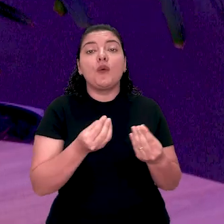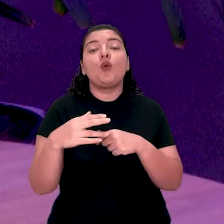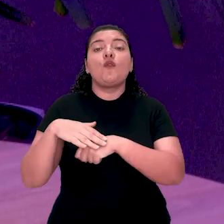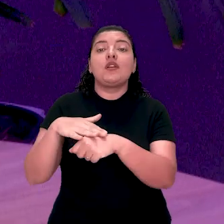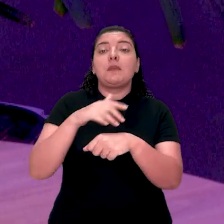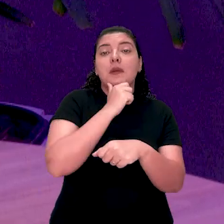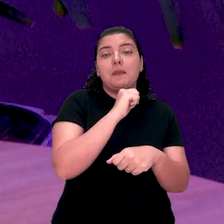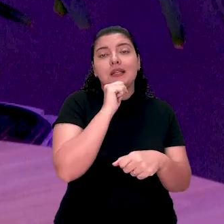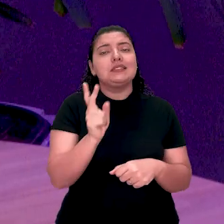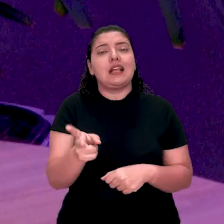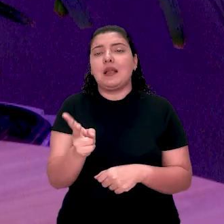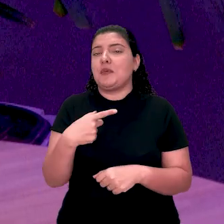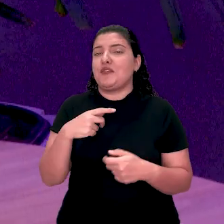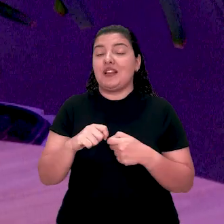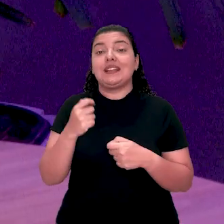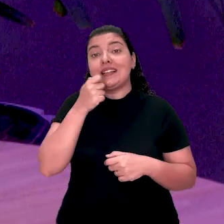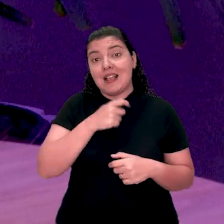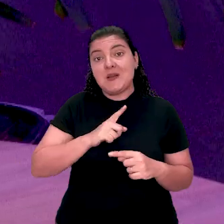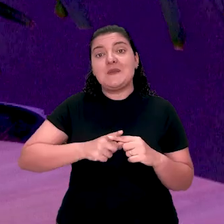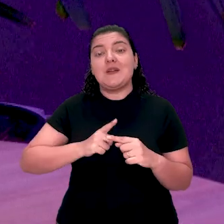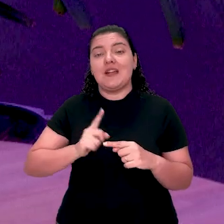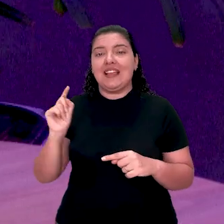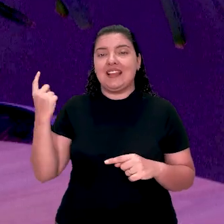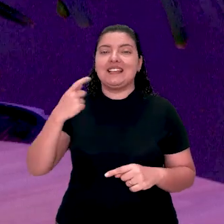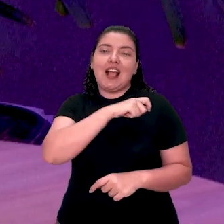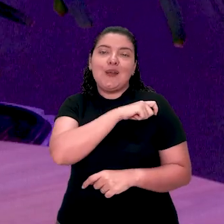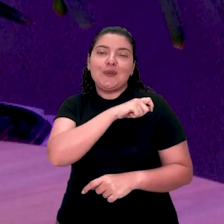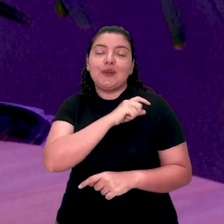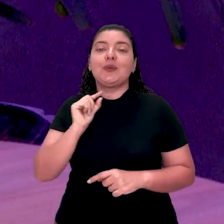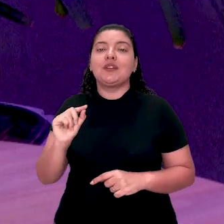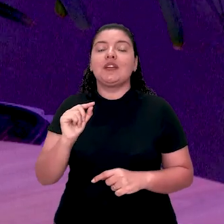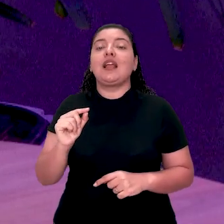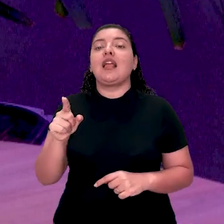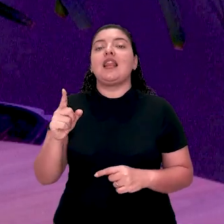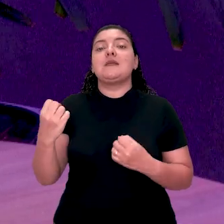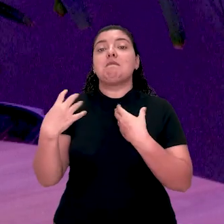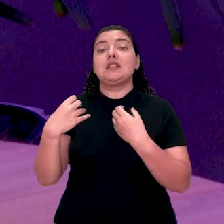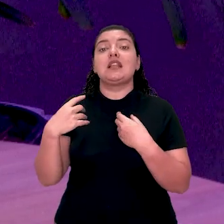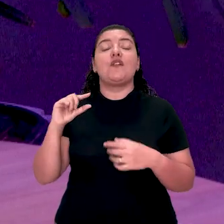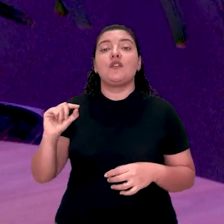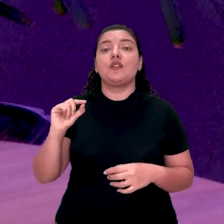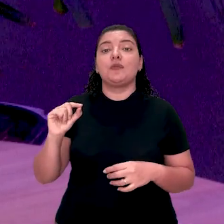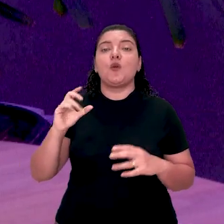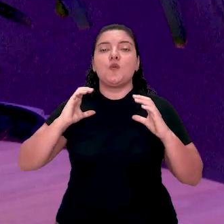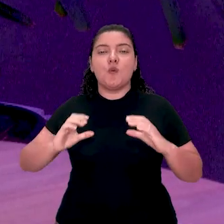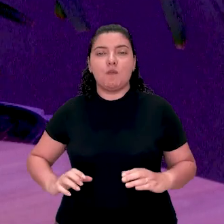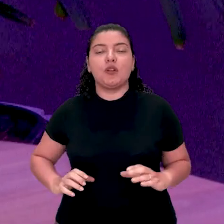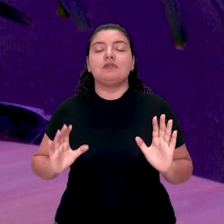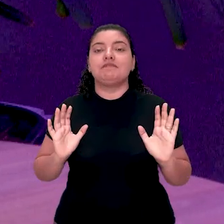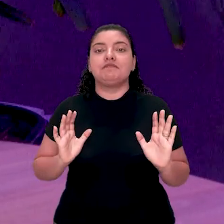as mães. E é tão engraçado, Lívia, que eu tive um aluno que ele me sinalizava um